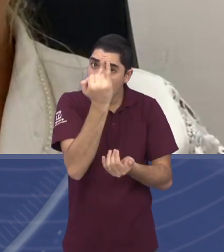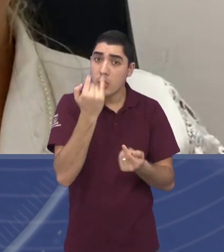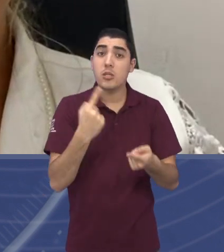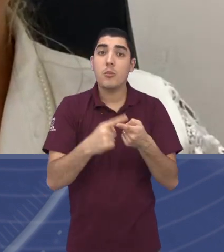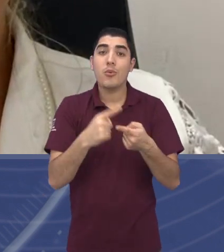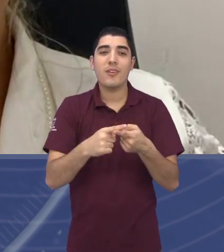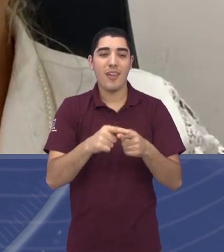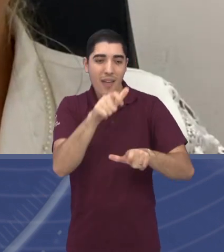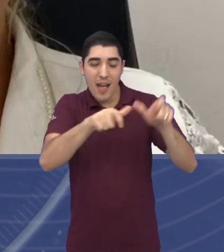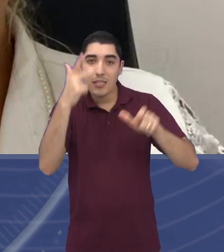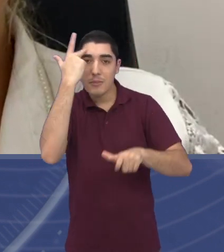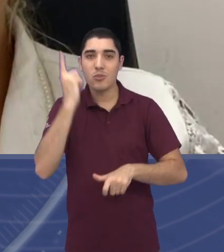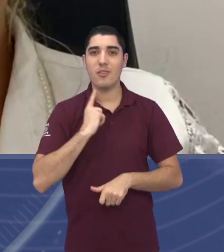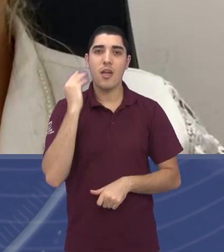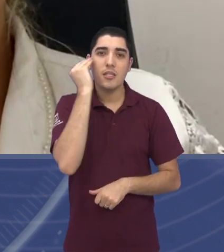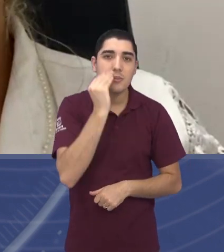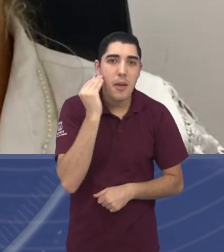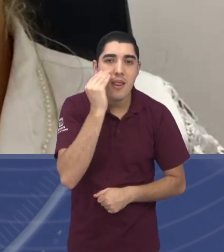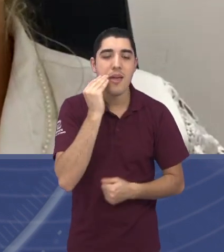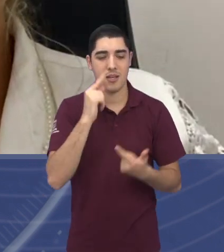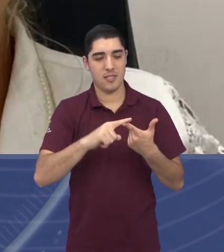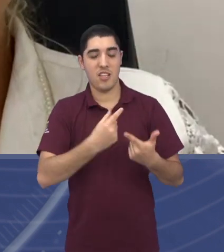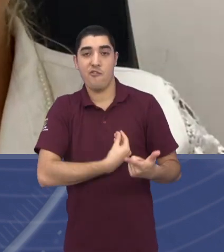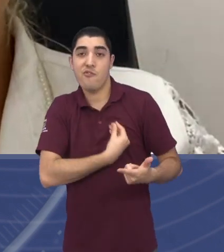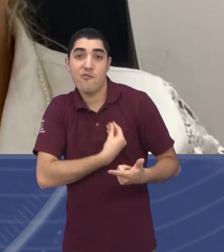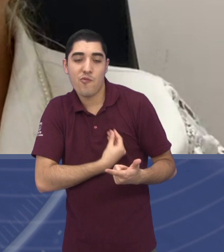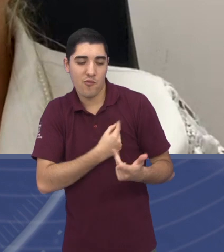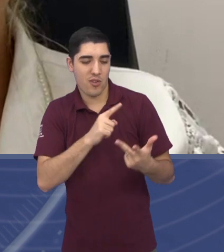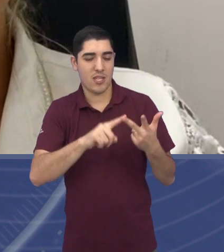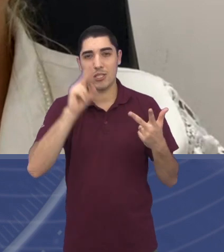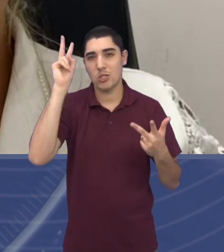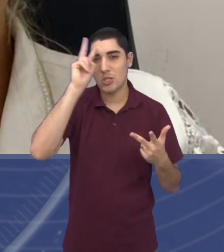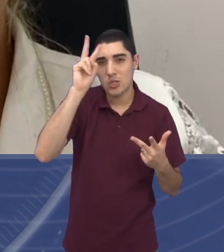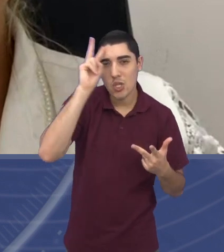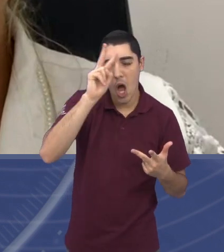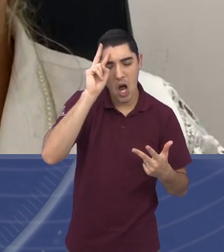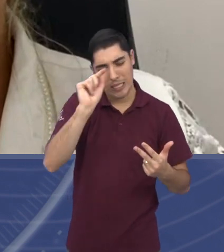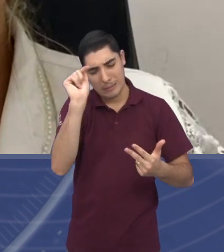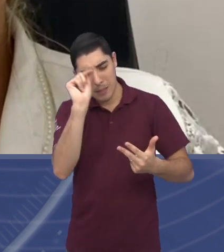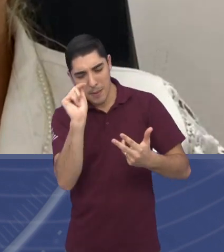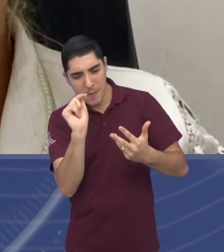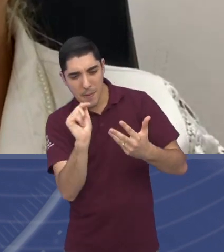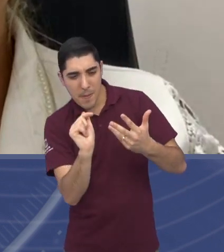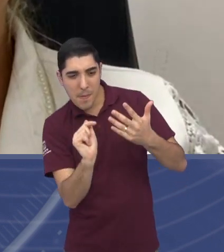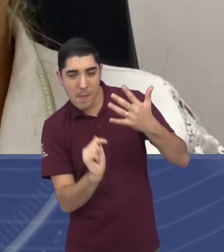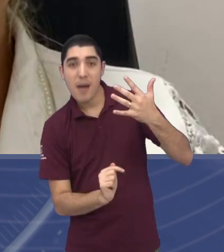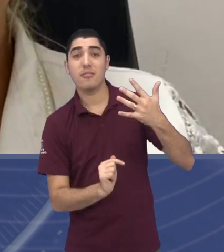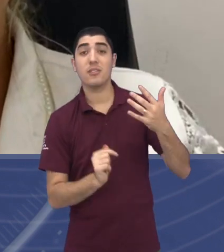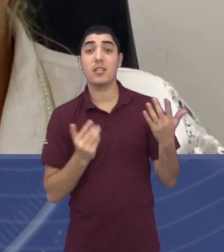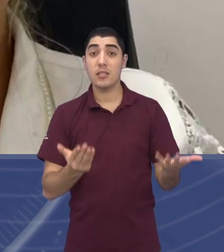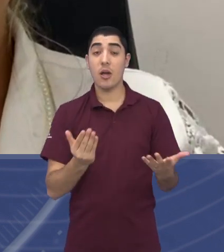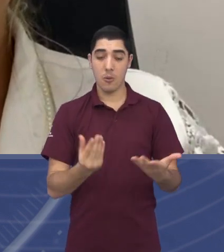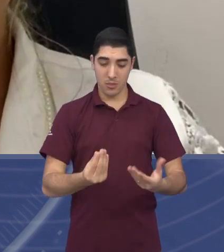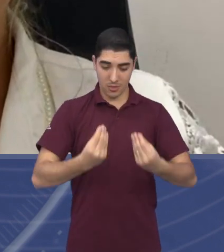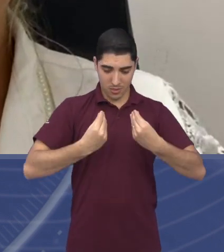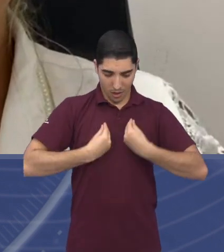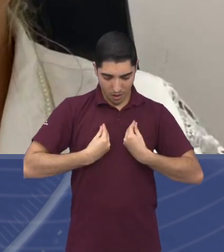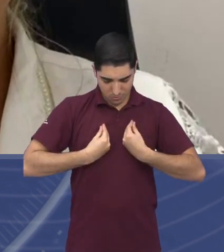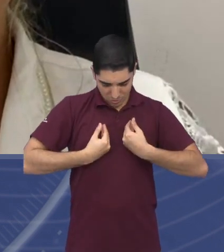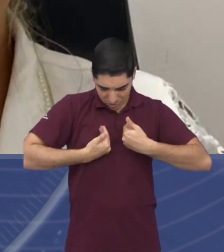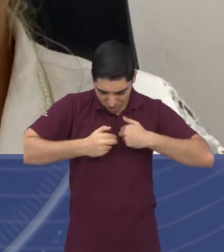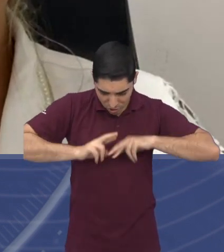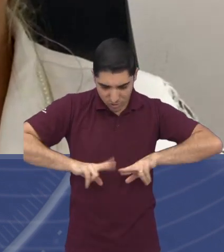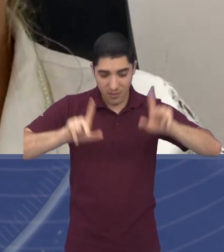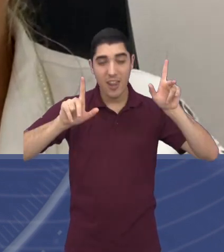a experiência, né? As vivências, as histórias de vida que você adquire nessa jornada e aí que fazem toda a diferença,